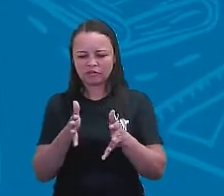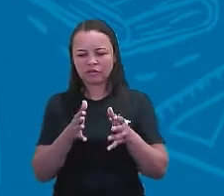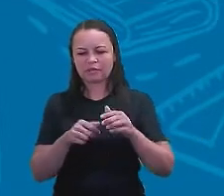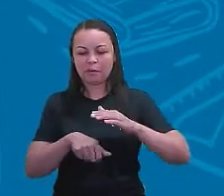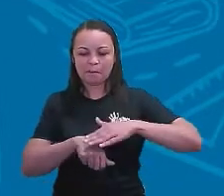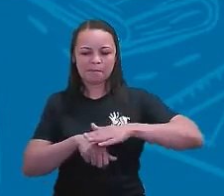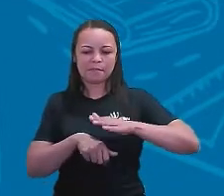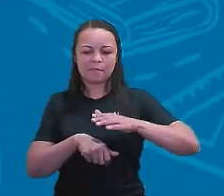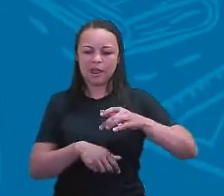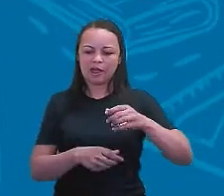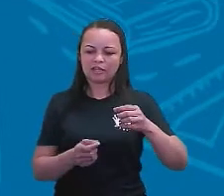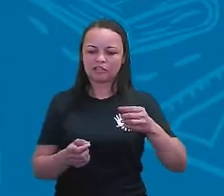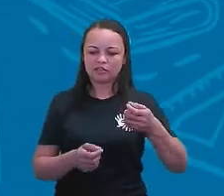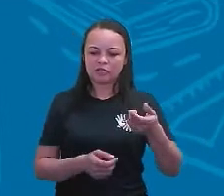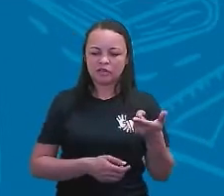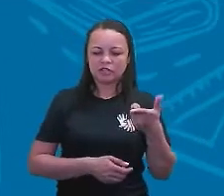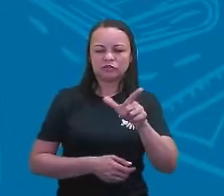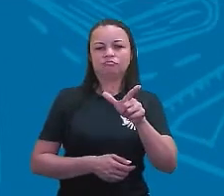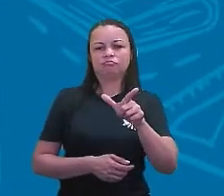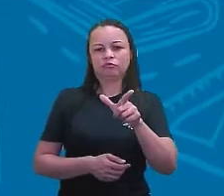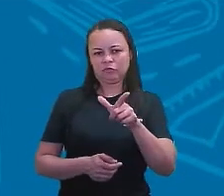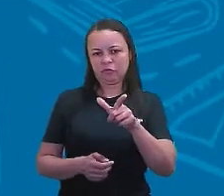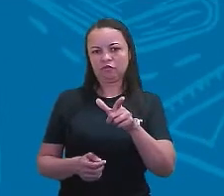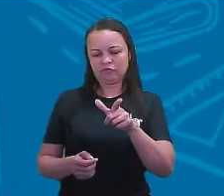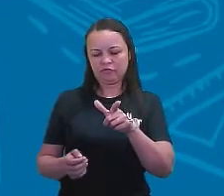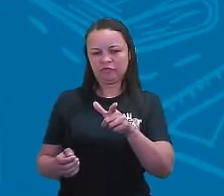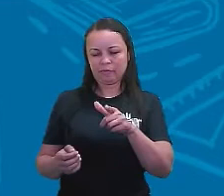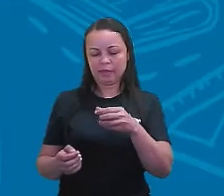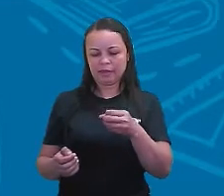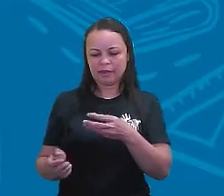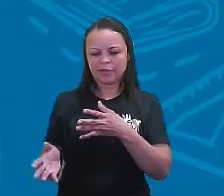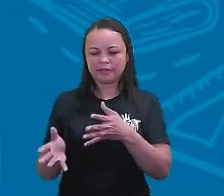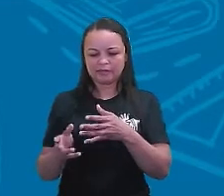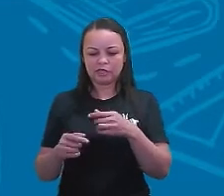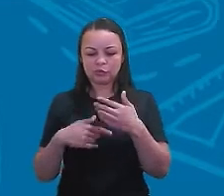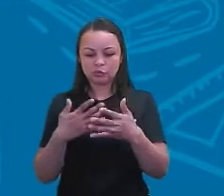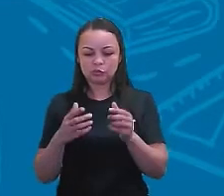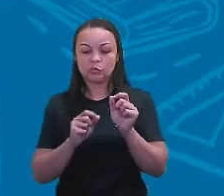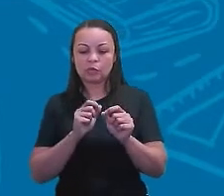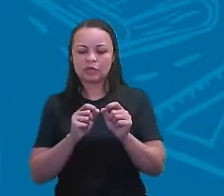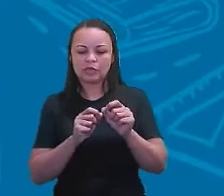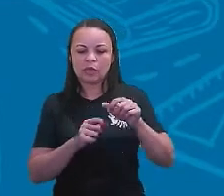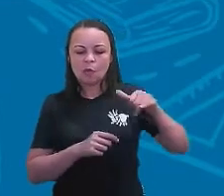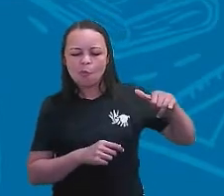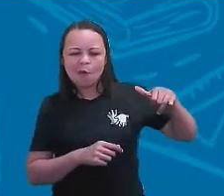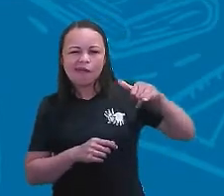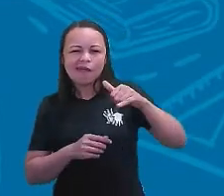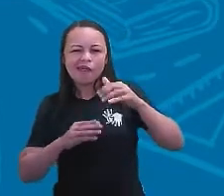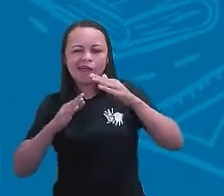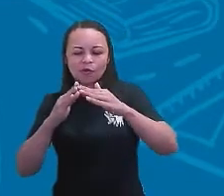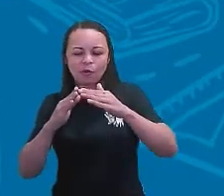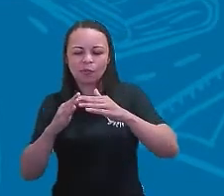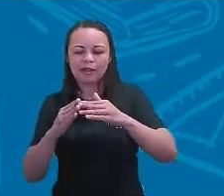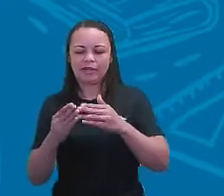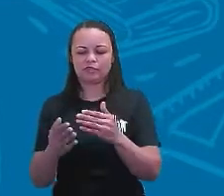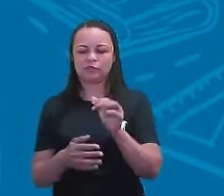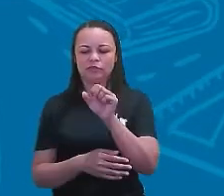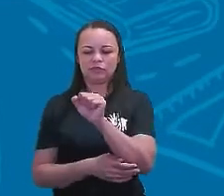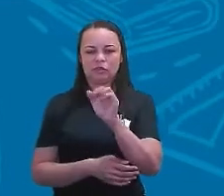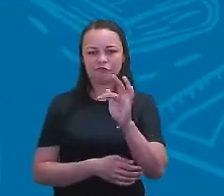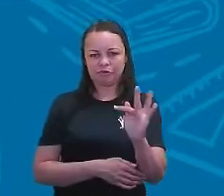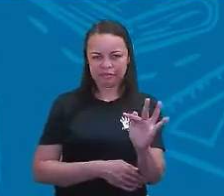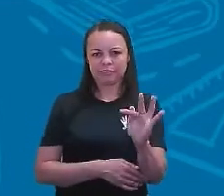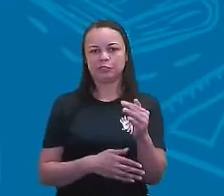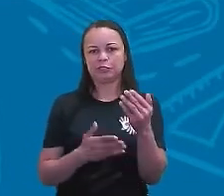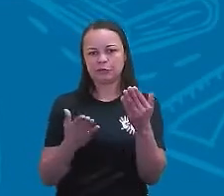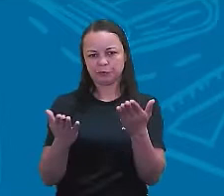um comparativo de superioridade. E aí ficou o aeroporto de Frankfurt é mais movimentado do